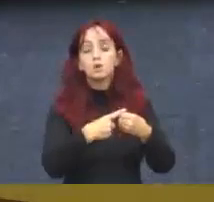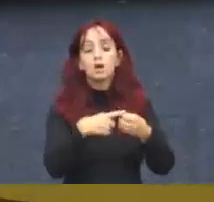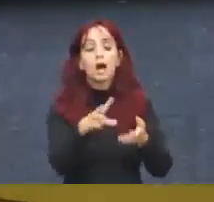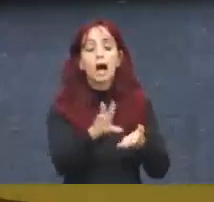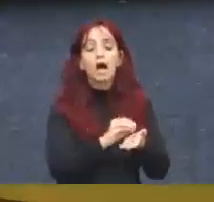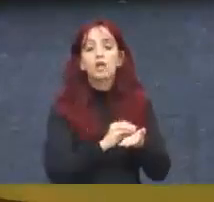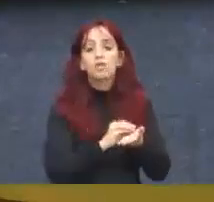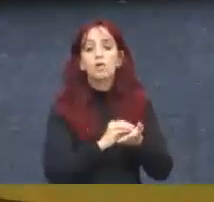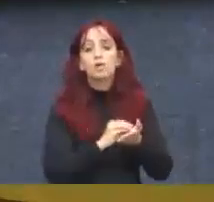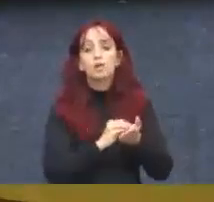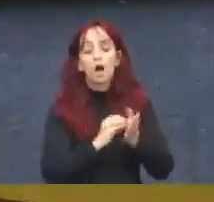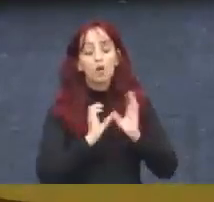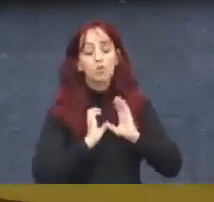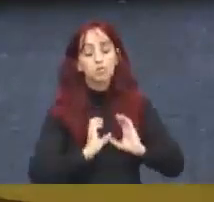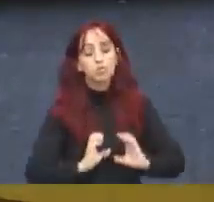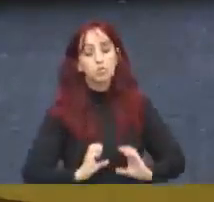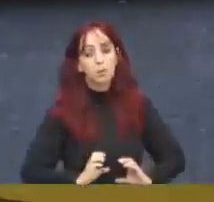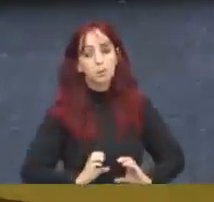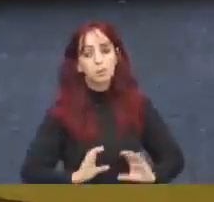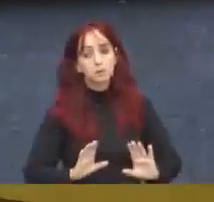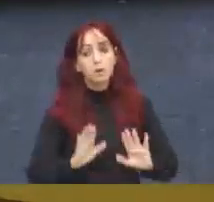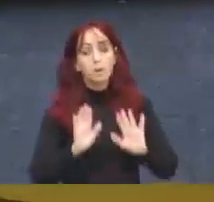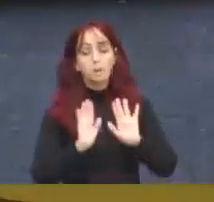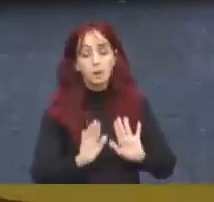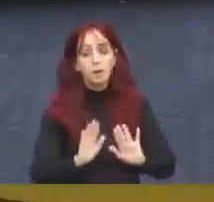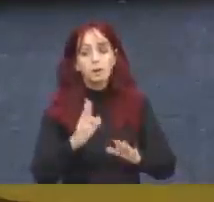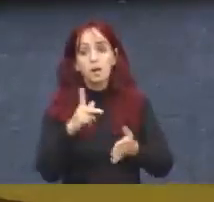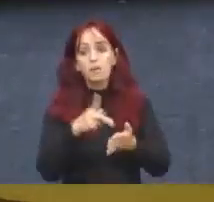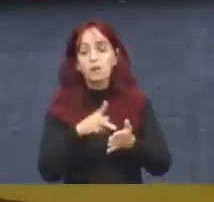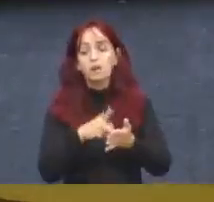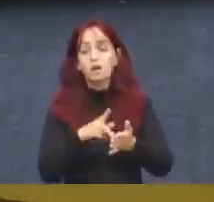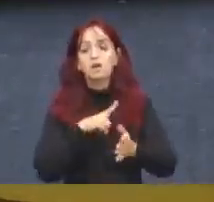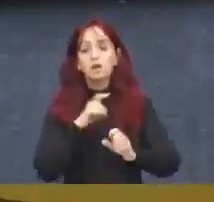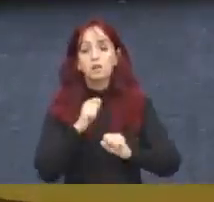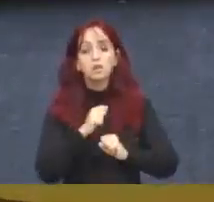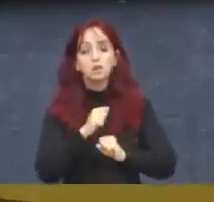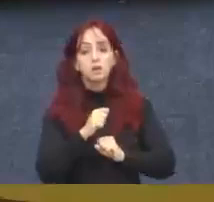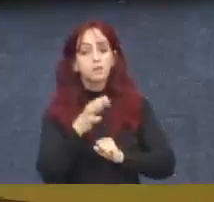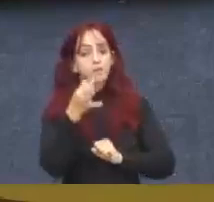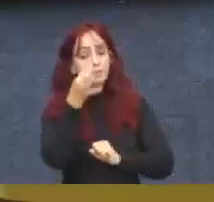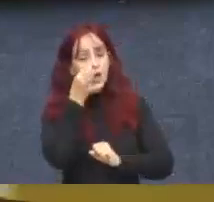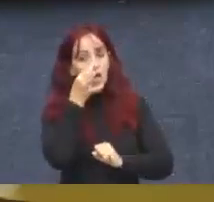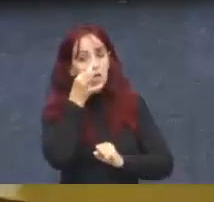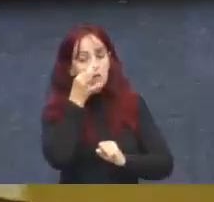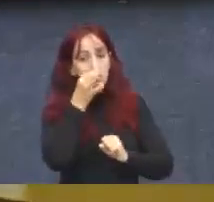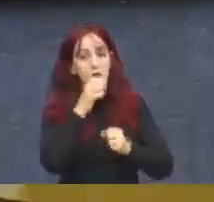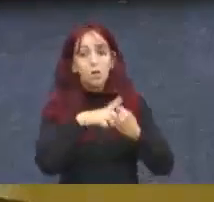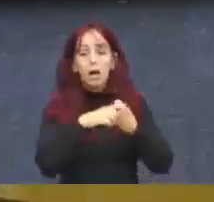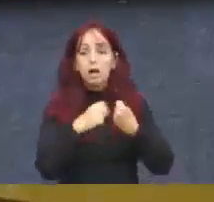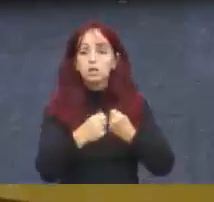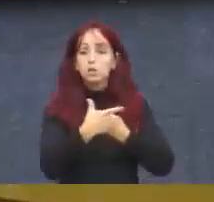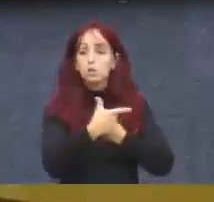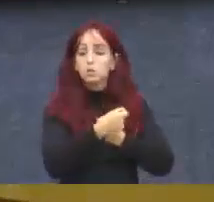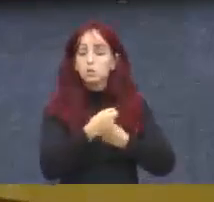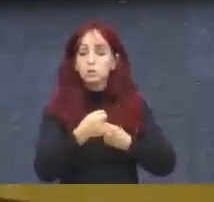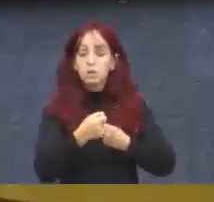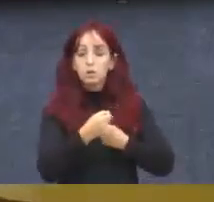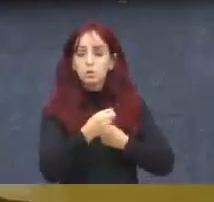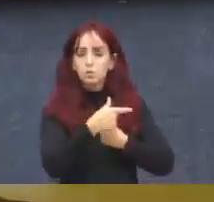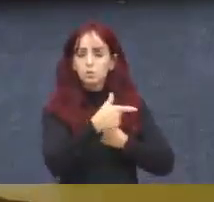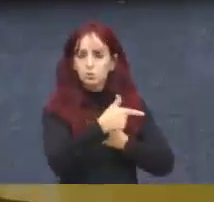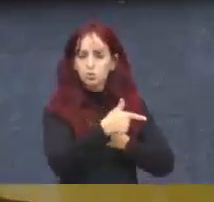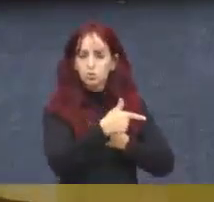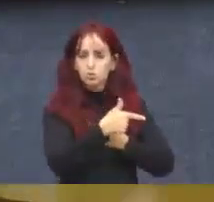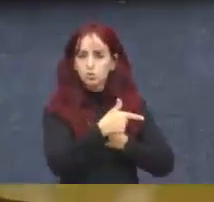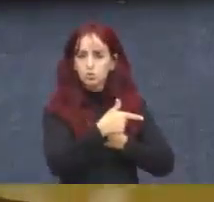lei. E, na verdade, nós temos, inclusive, que observar o artigo 211 da nossa lei orgânica do município, que está